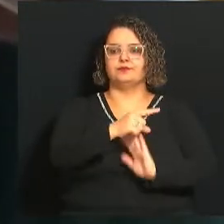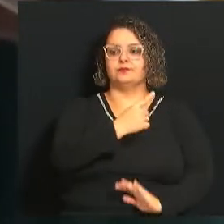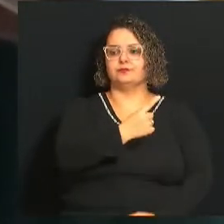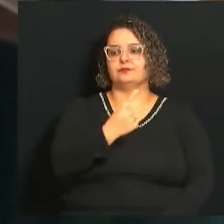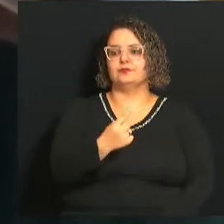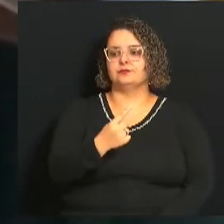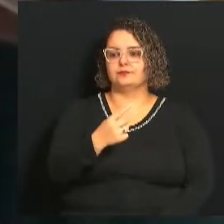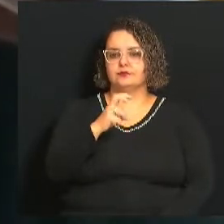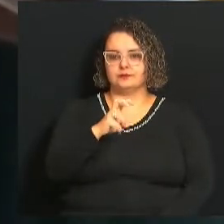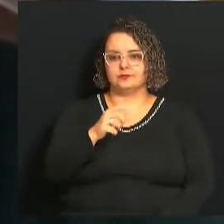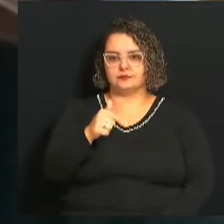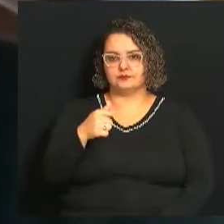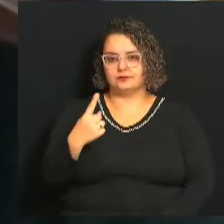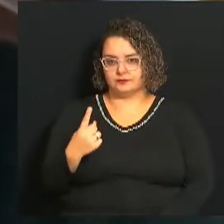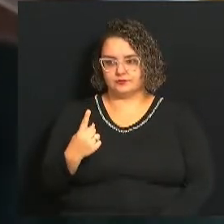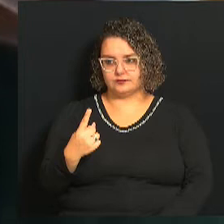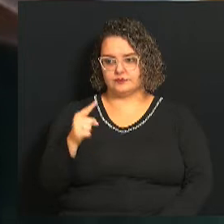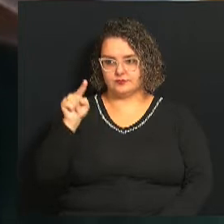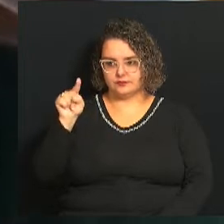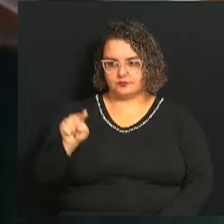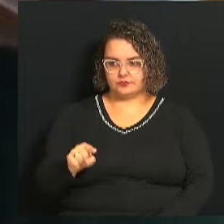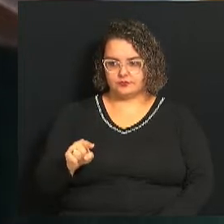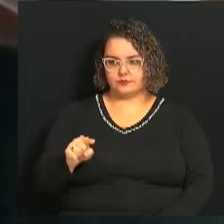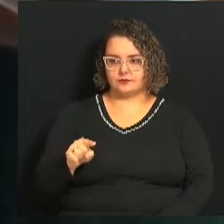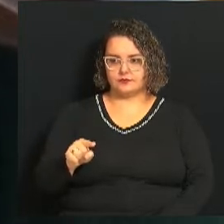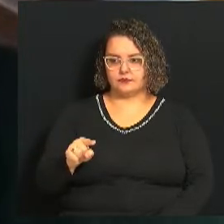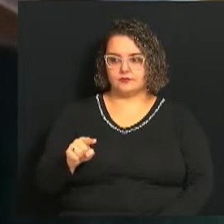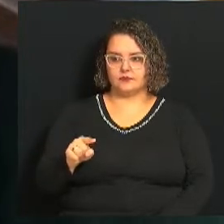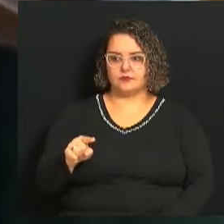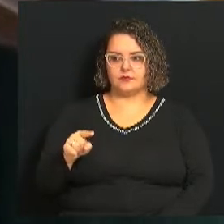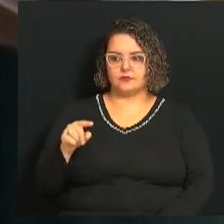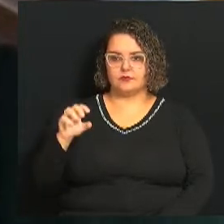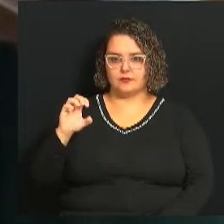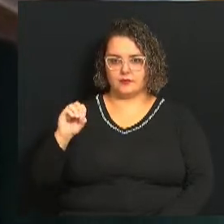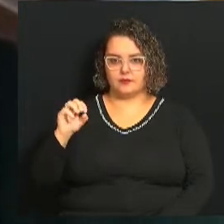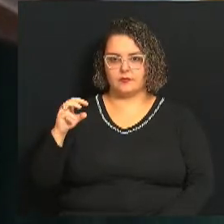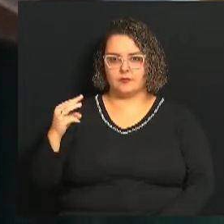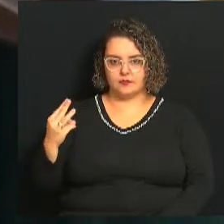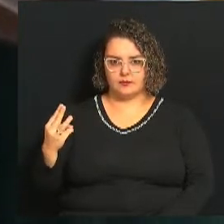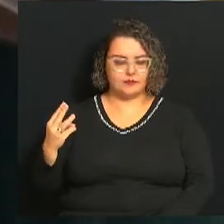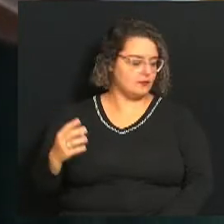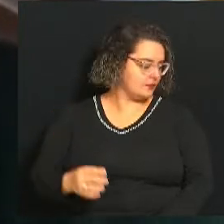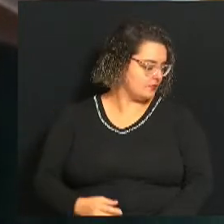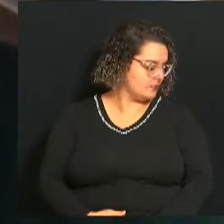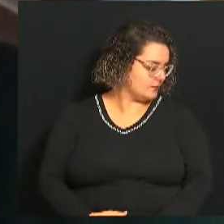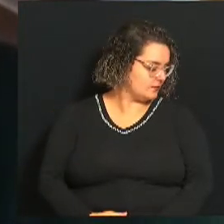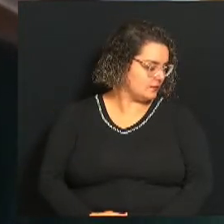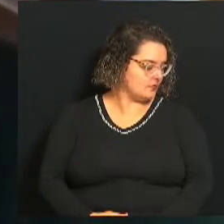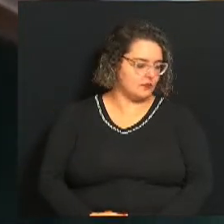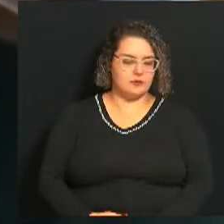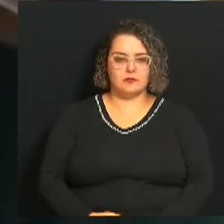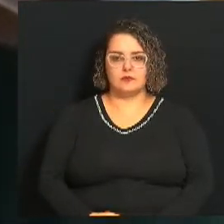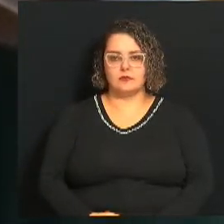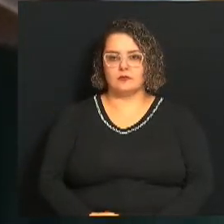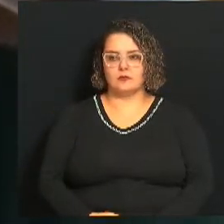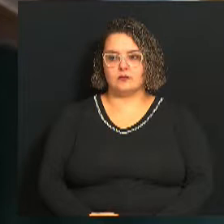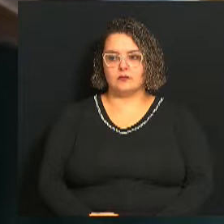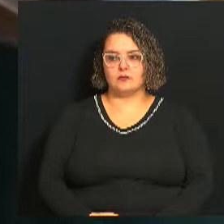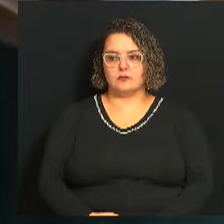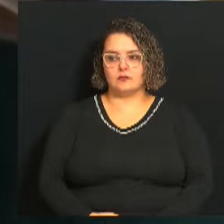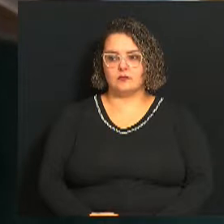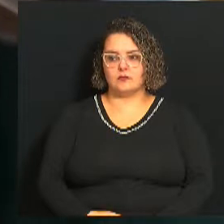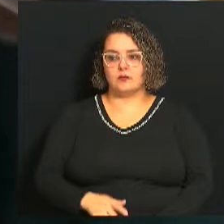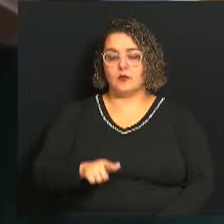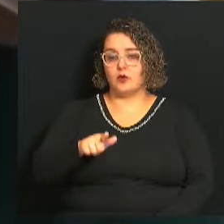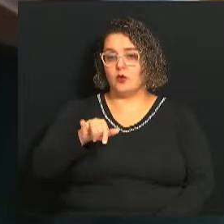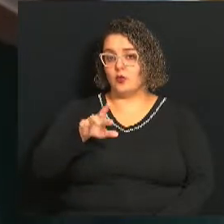11.571, de 17 de junho de 2003, que é o Guia de Arborização